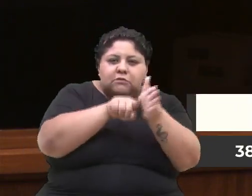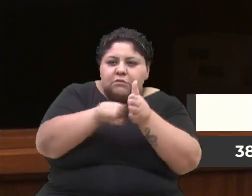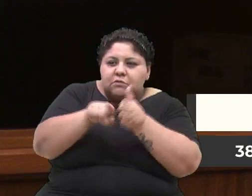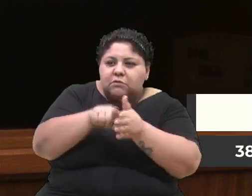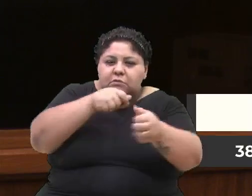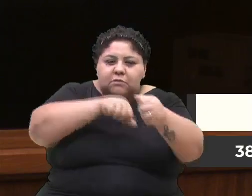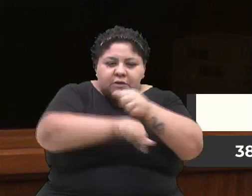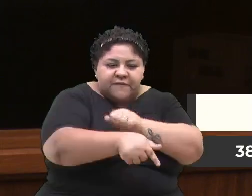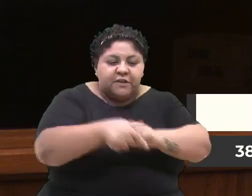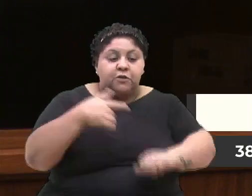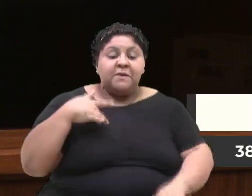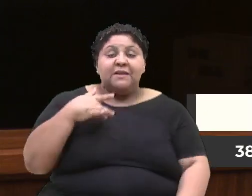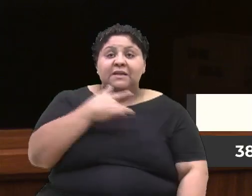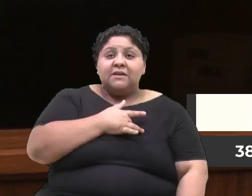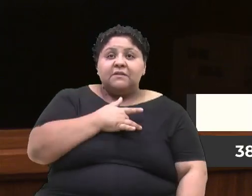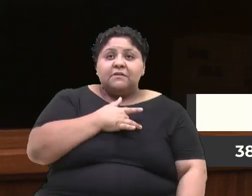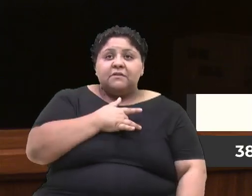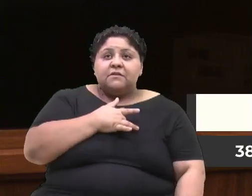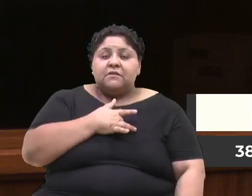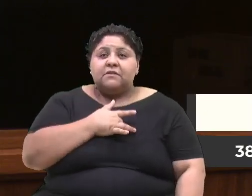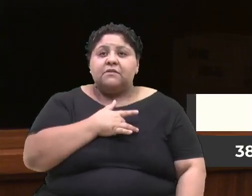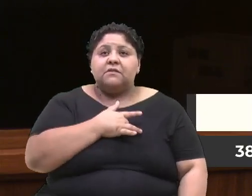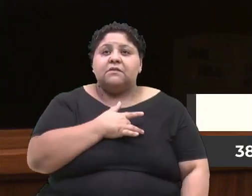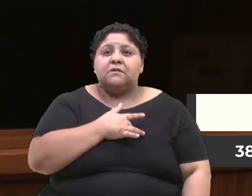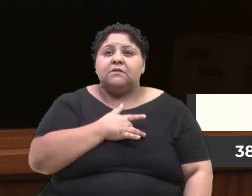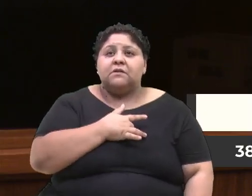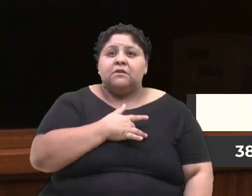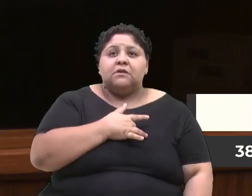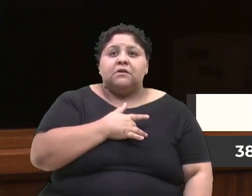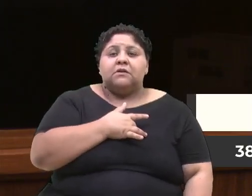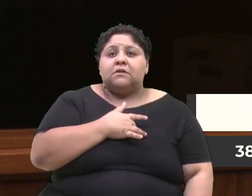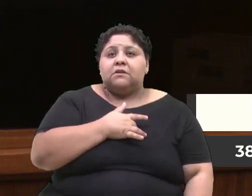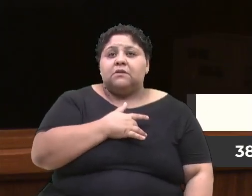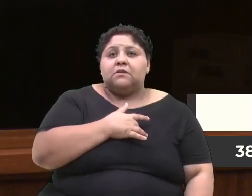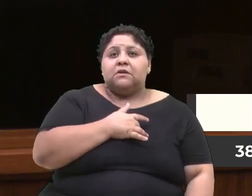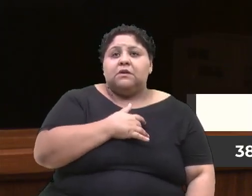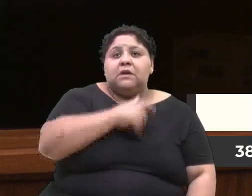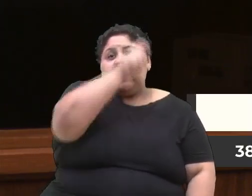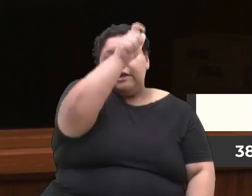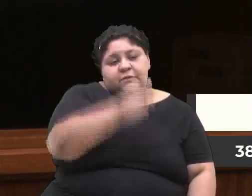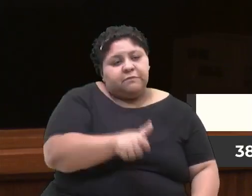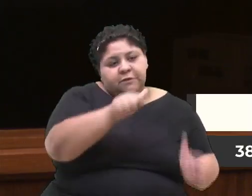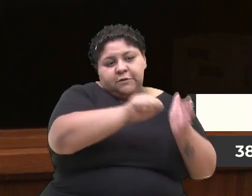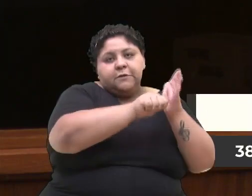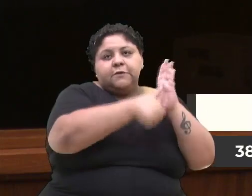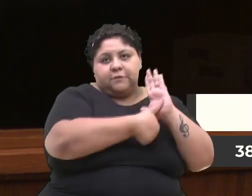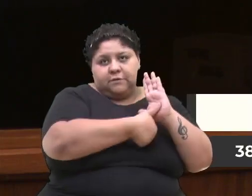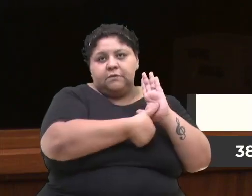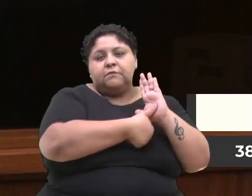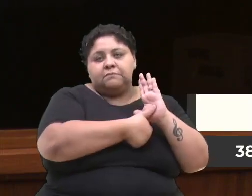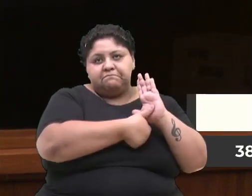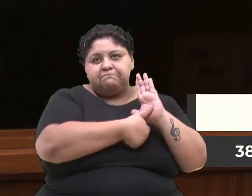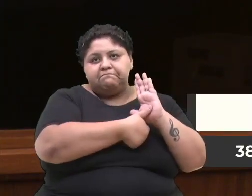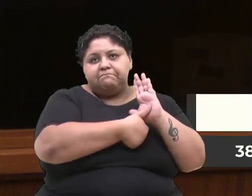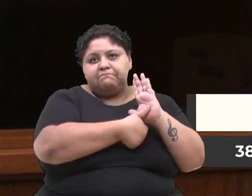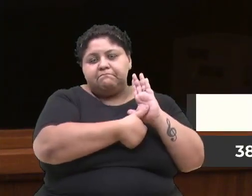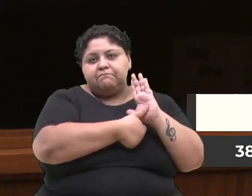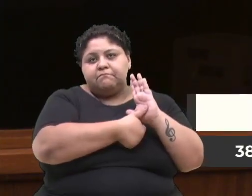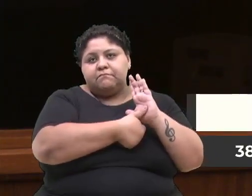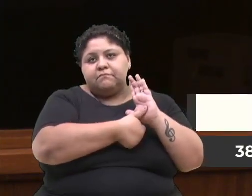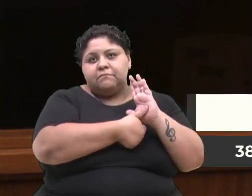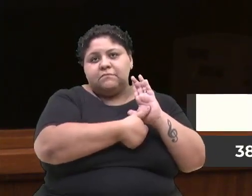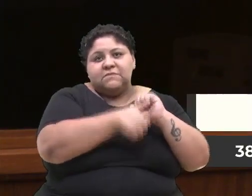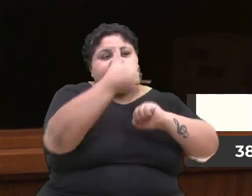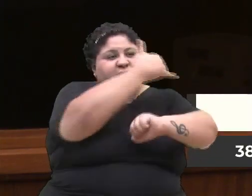investimento na saúde, que os portadores, por exemplo, de síndrome de Down, que é o caso aqui, passaram de uma